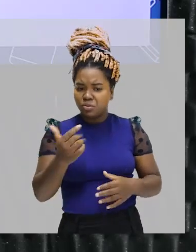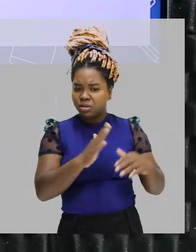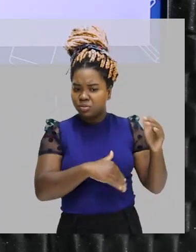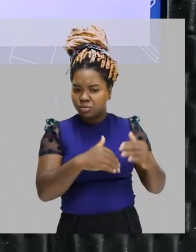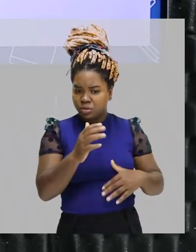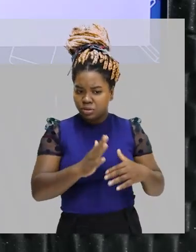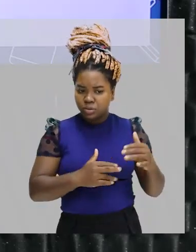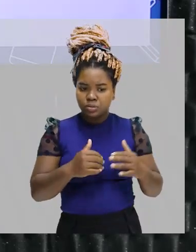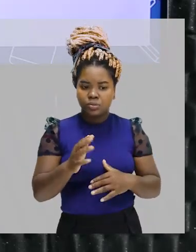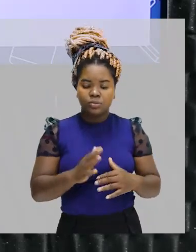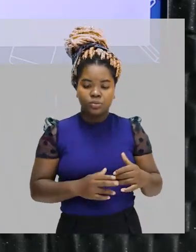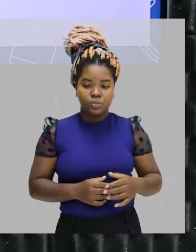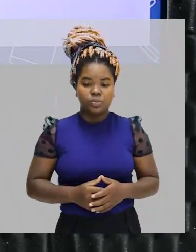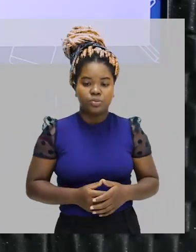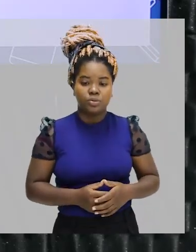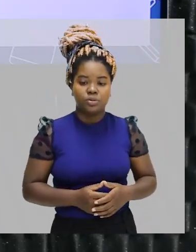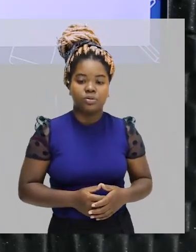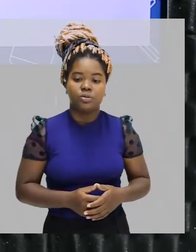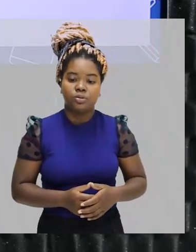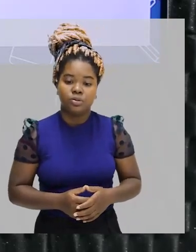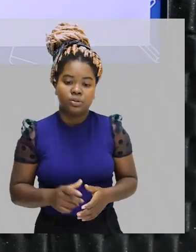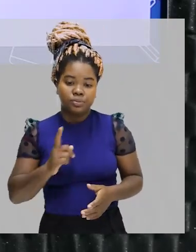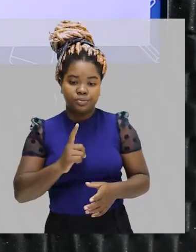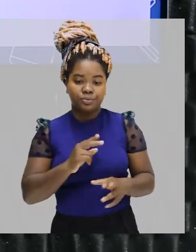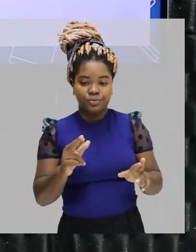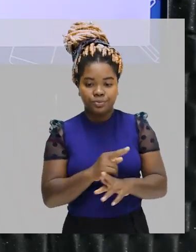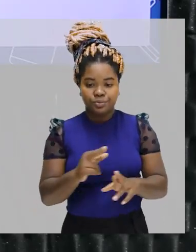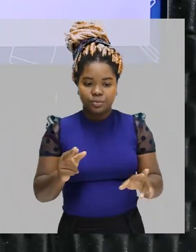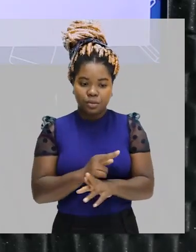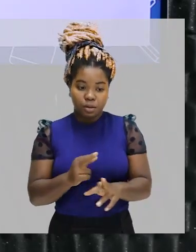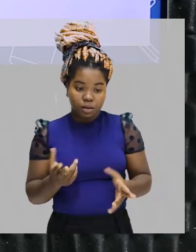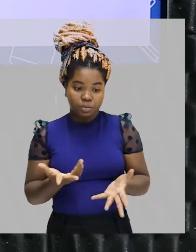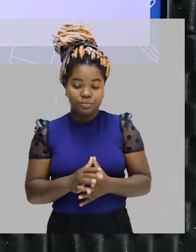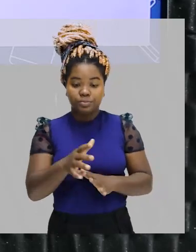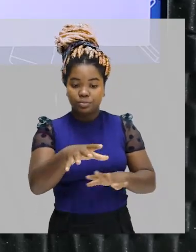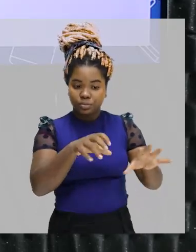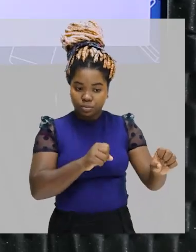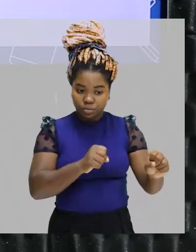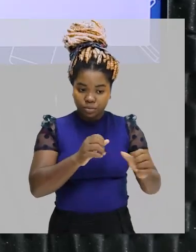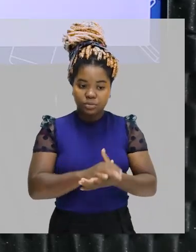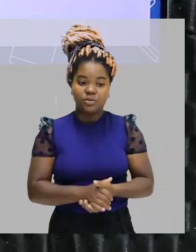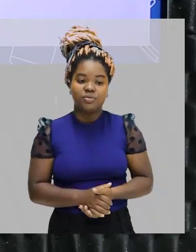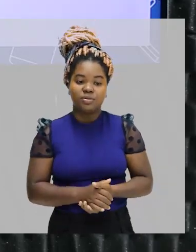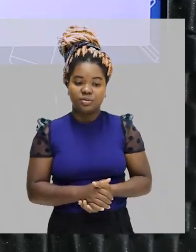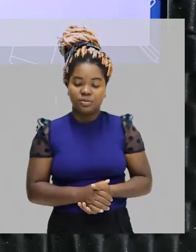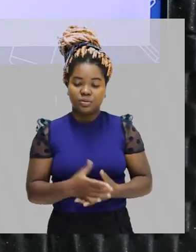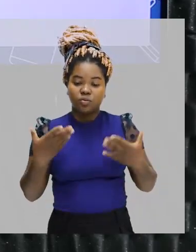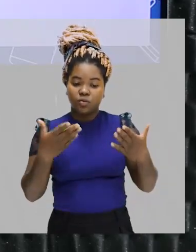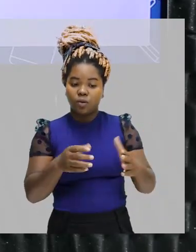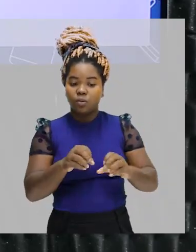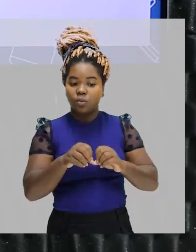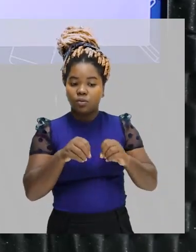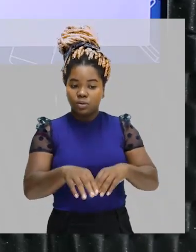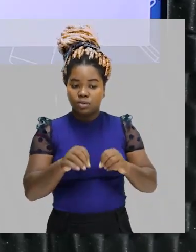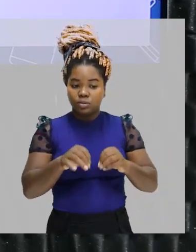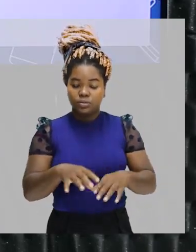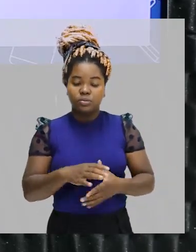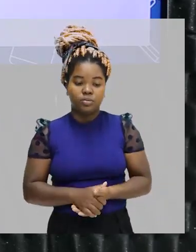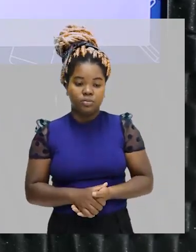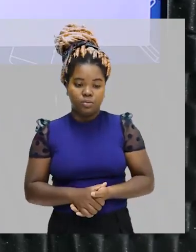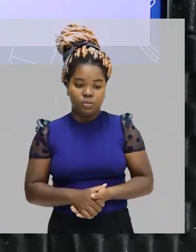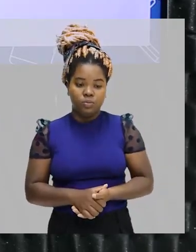que advêm dessa formação de teaching, tá bom? Então, perceba que a formação permite que a